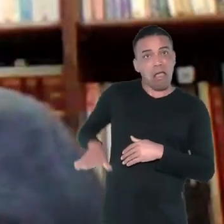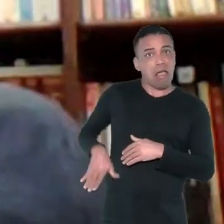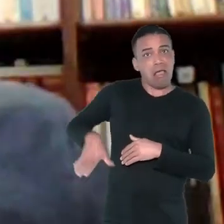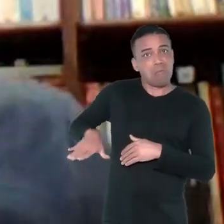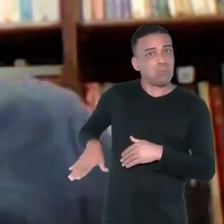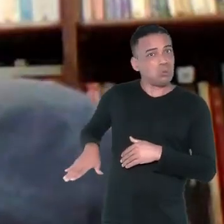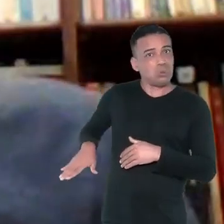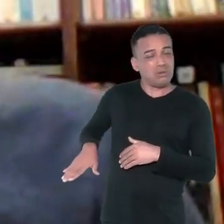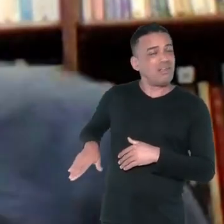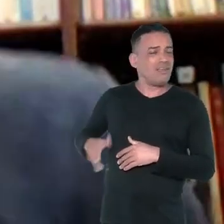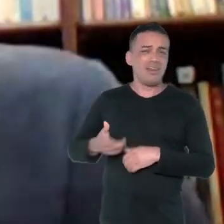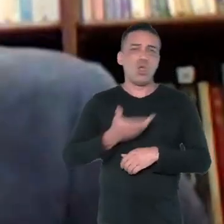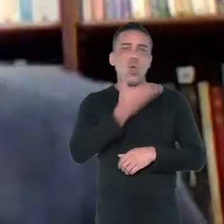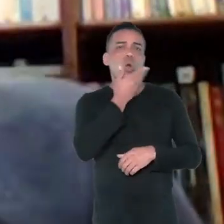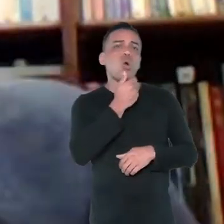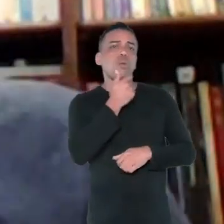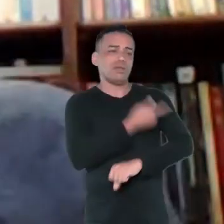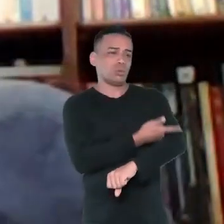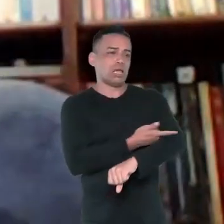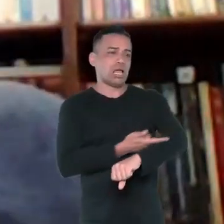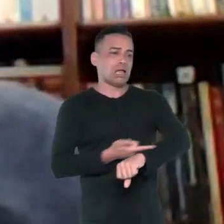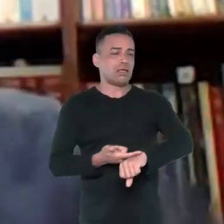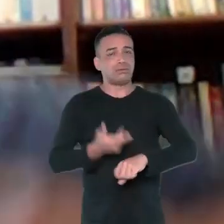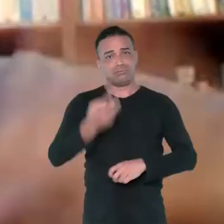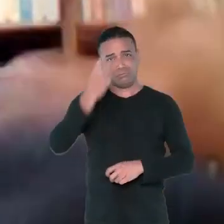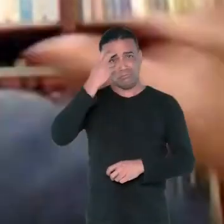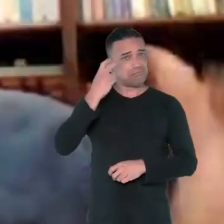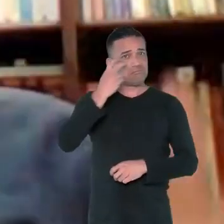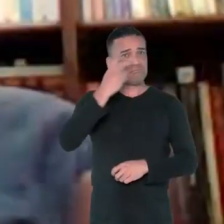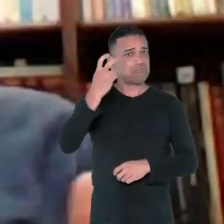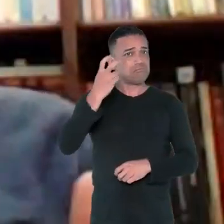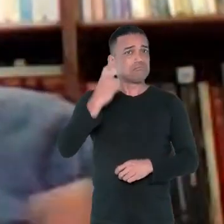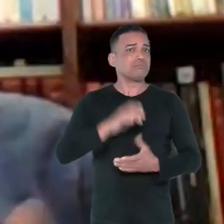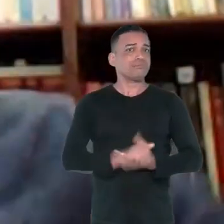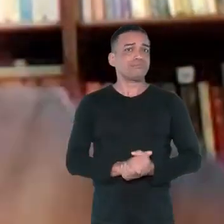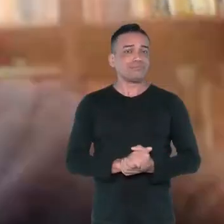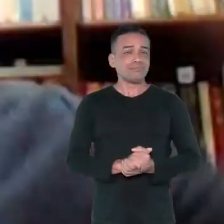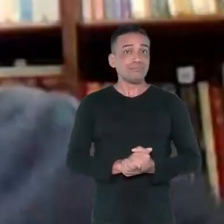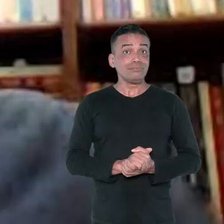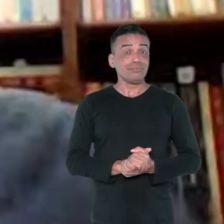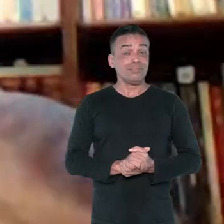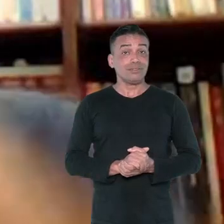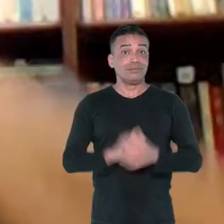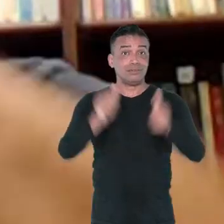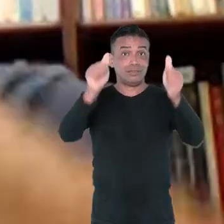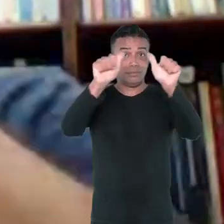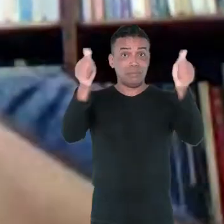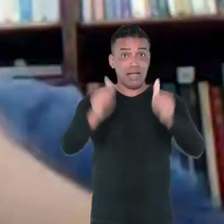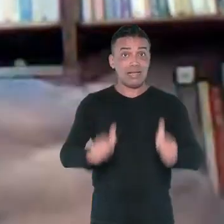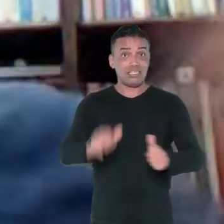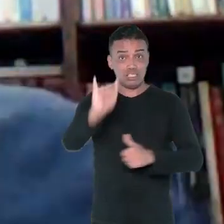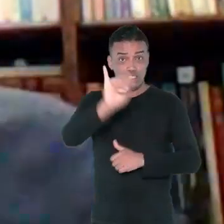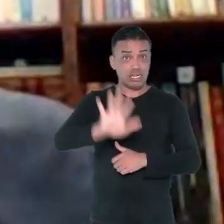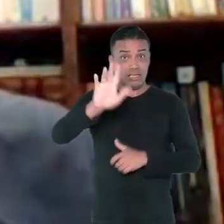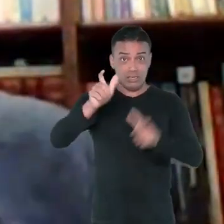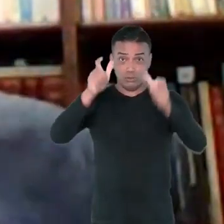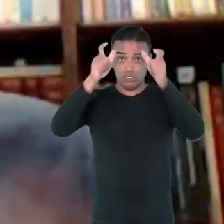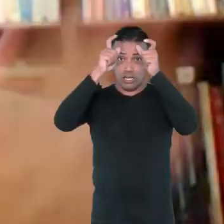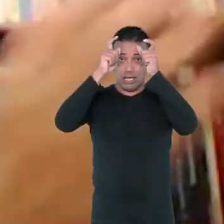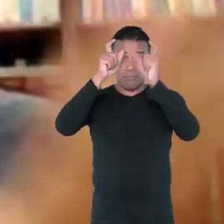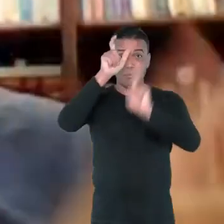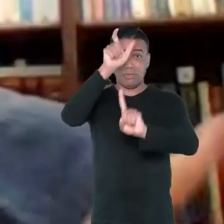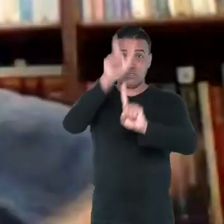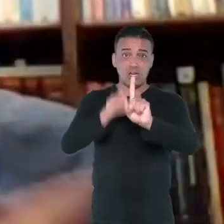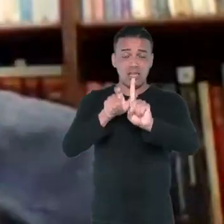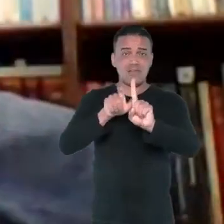educado, inteligente, culto. Né? Então, a figura do diabo ela vai sofrendo muitas